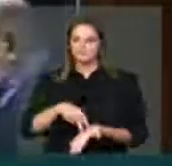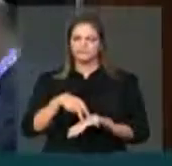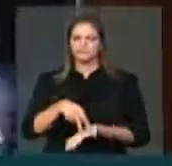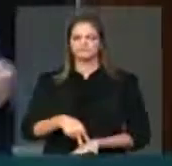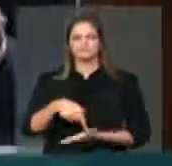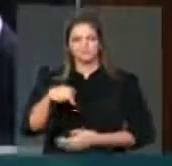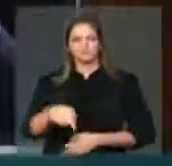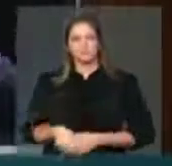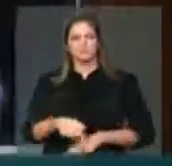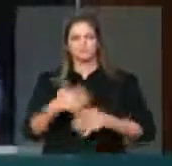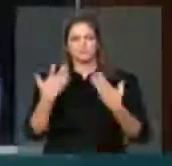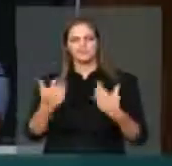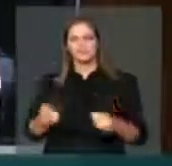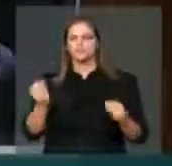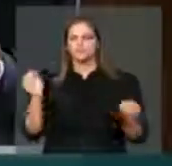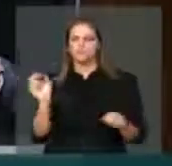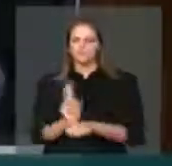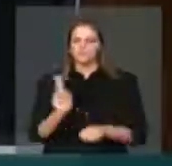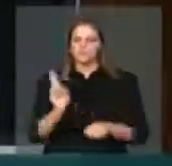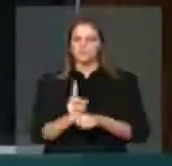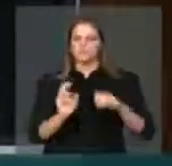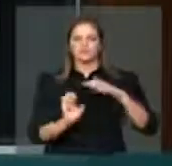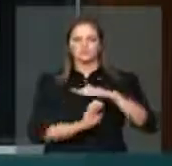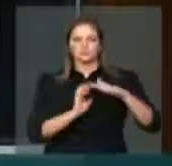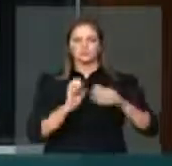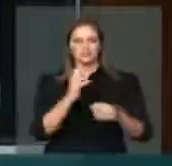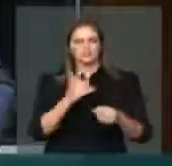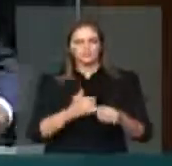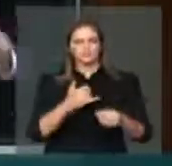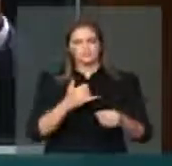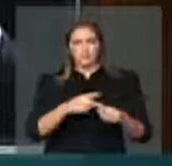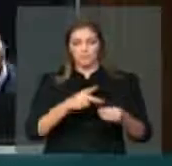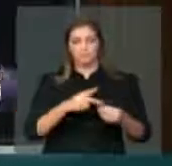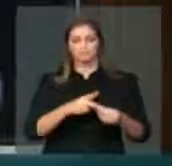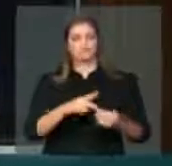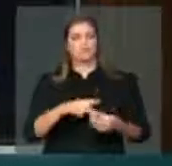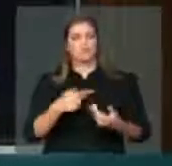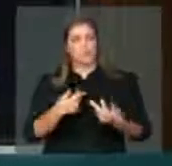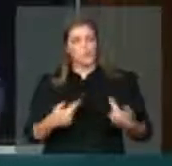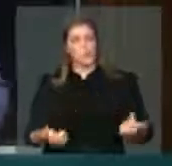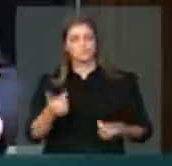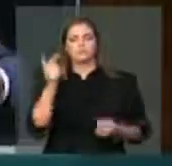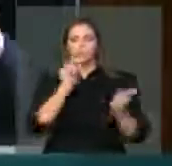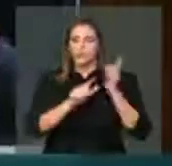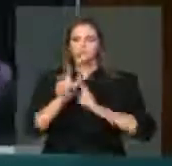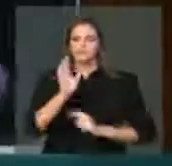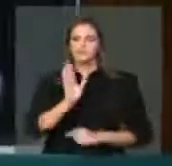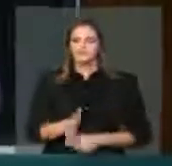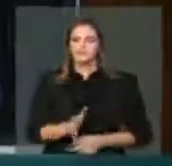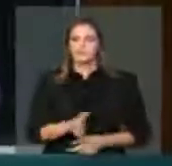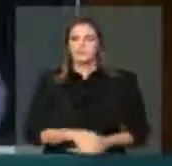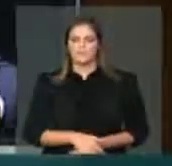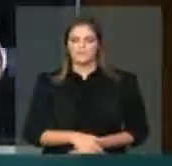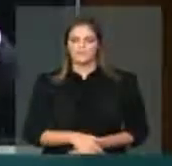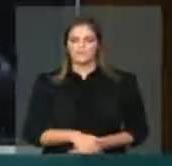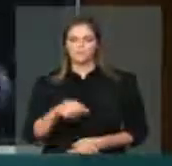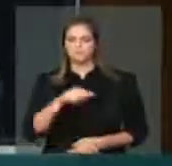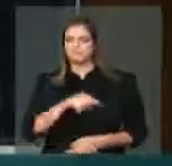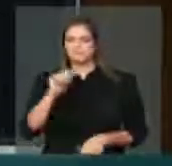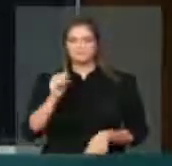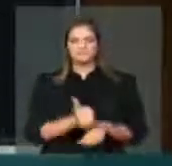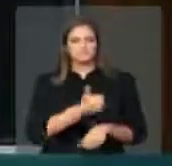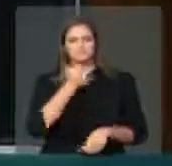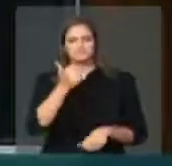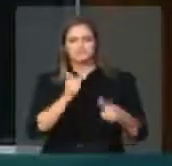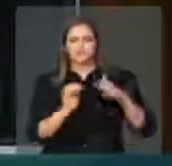uma trincheira defendendo essas conquistas que nós tivemos, defendendo a Petrobras, que é cada vez mais a